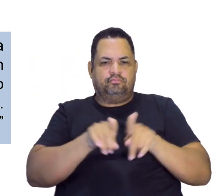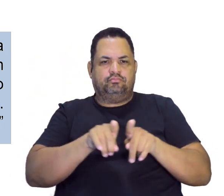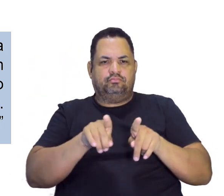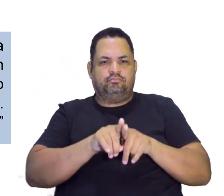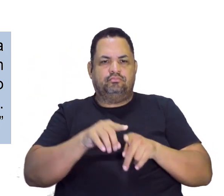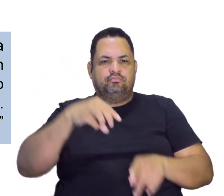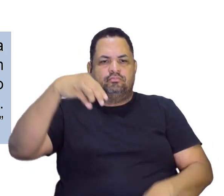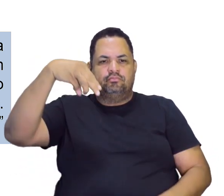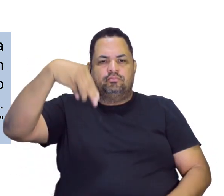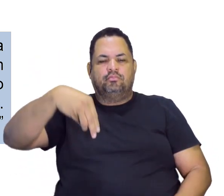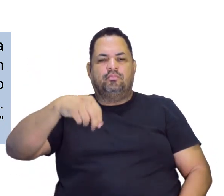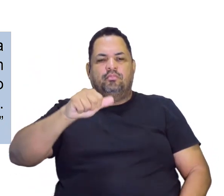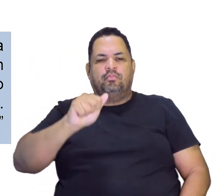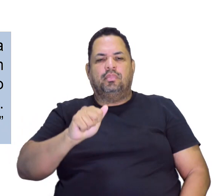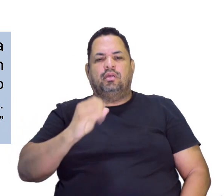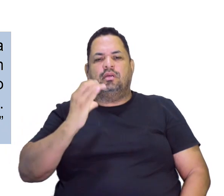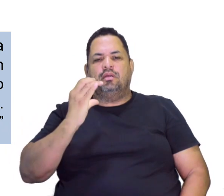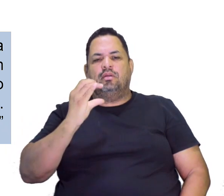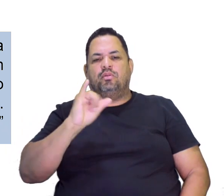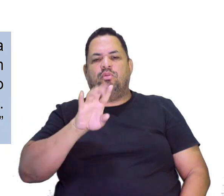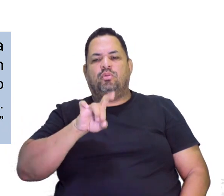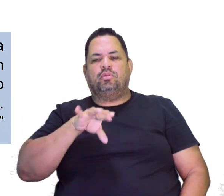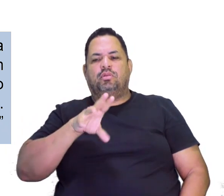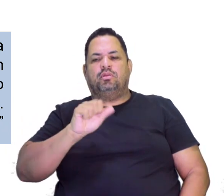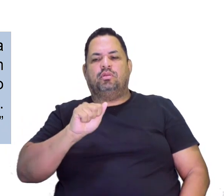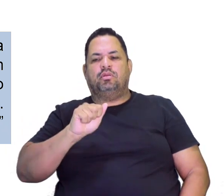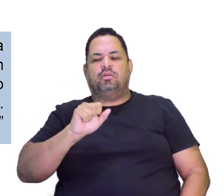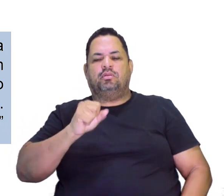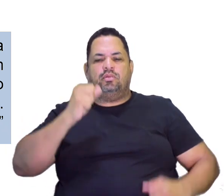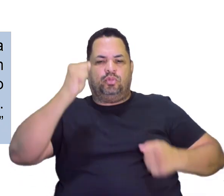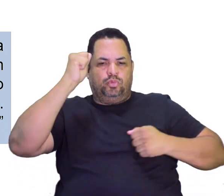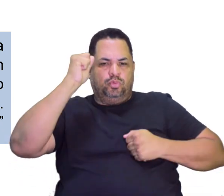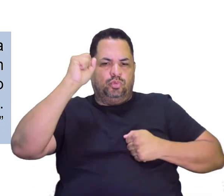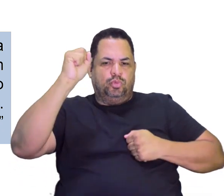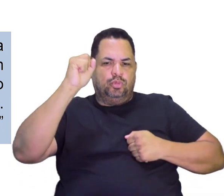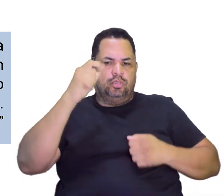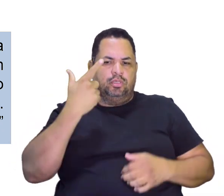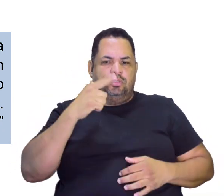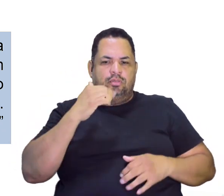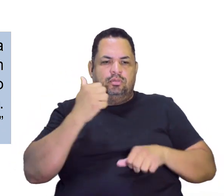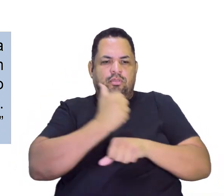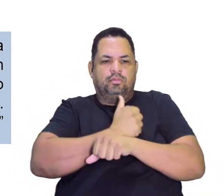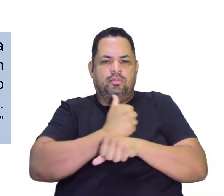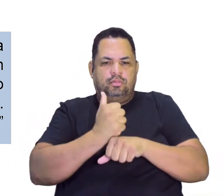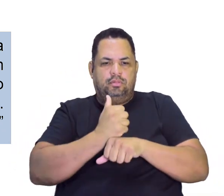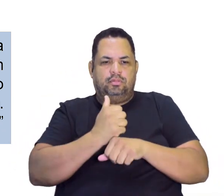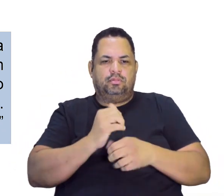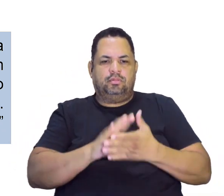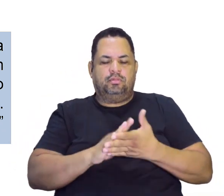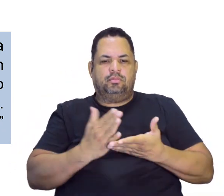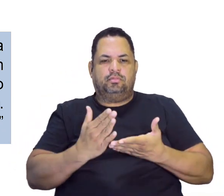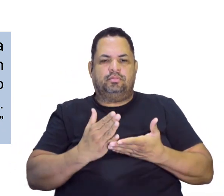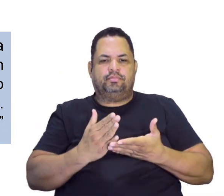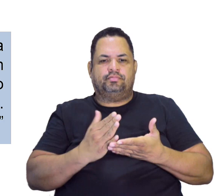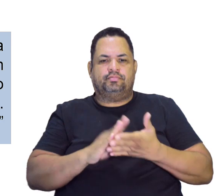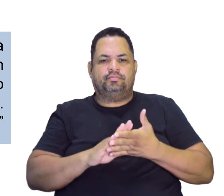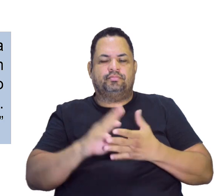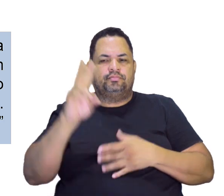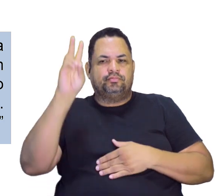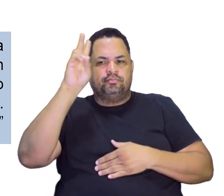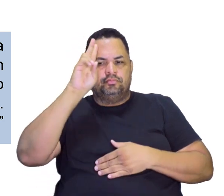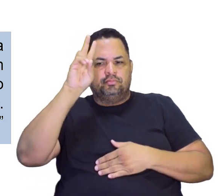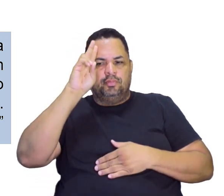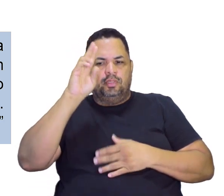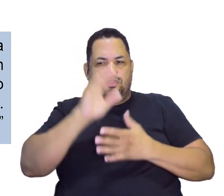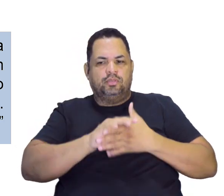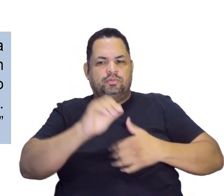o Macunaíma o herói sem moral que é o seguinte o macun é uma história de